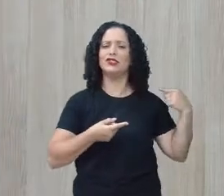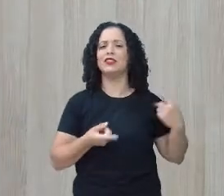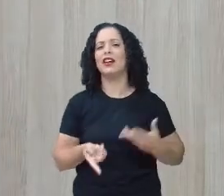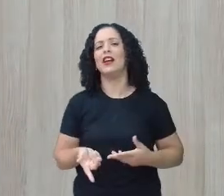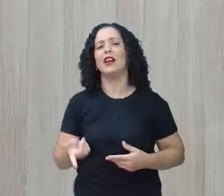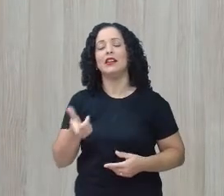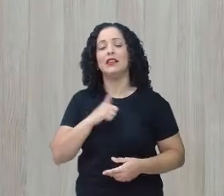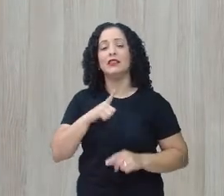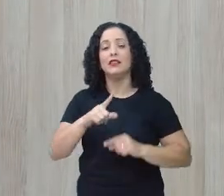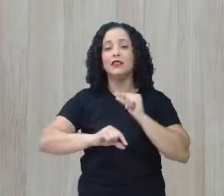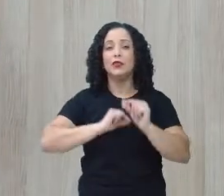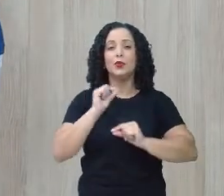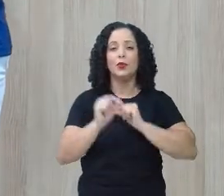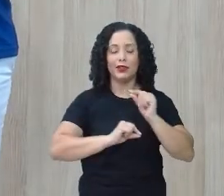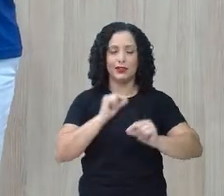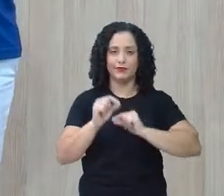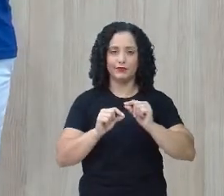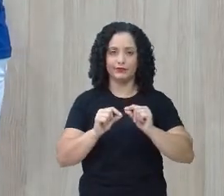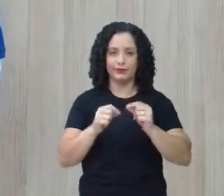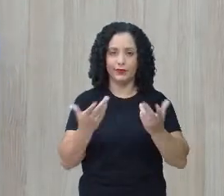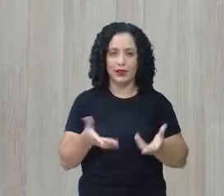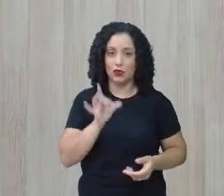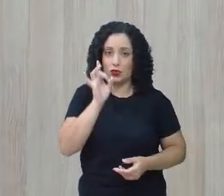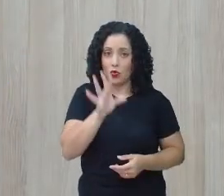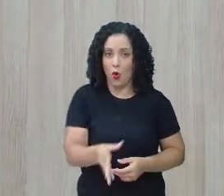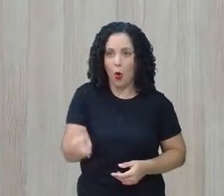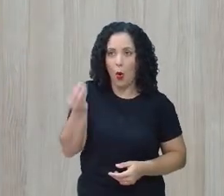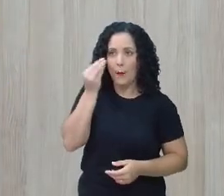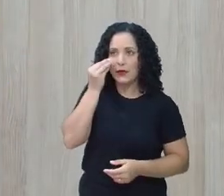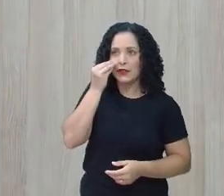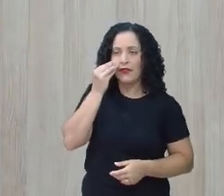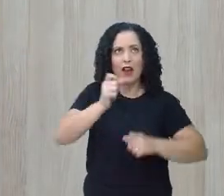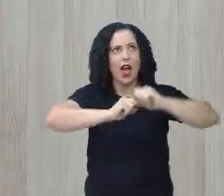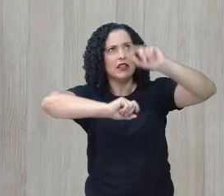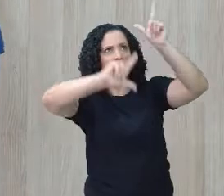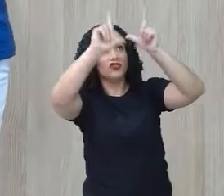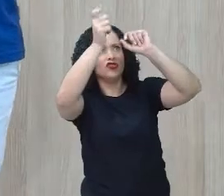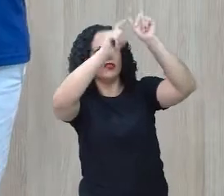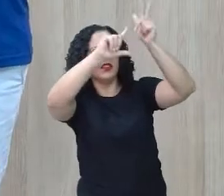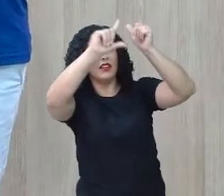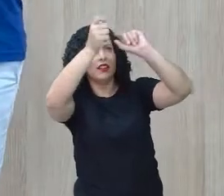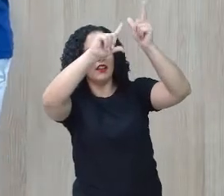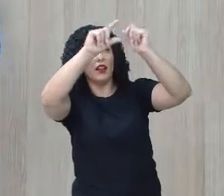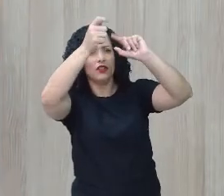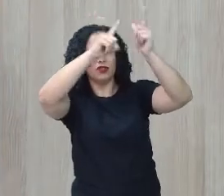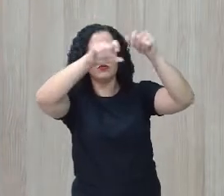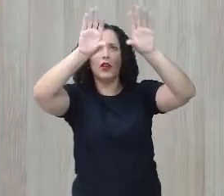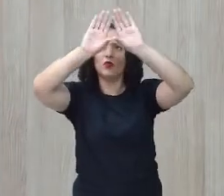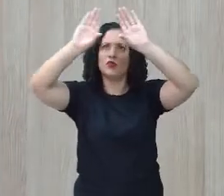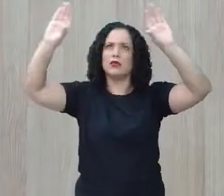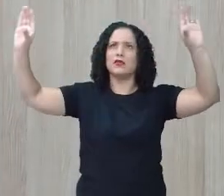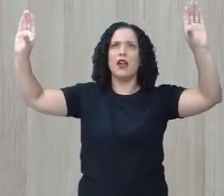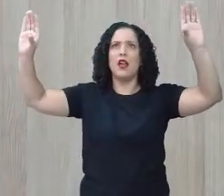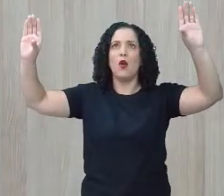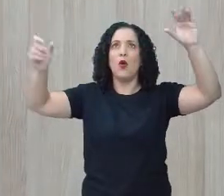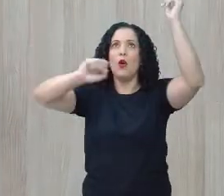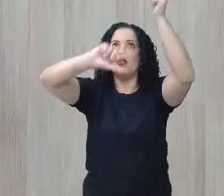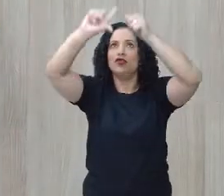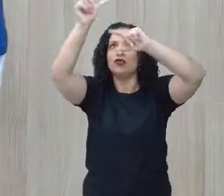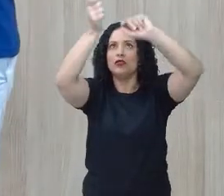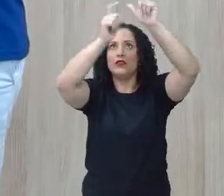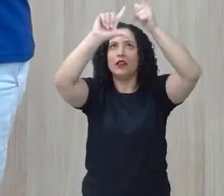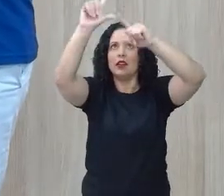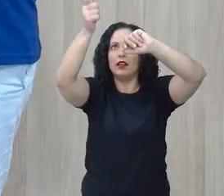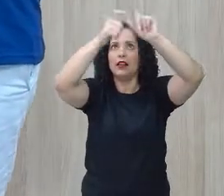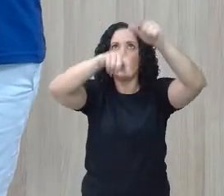espacial ela se dava muito pela questão da observação dos astros. Então, por exemplo, você observava no céu o Cruzeiro do Sul. Então,